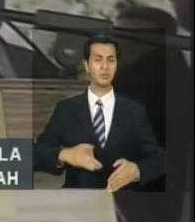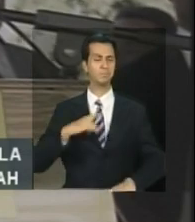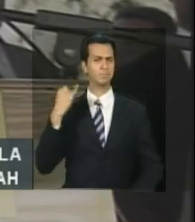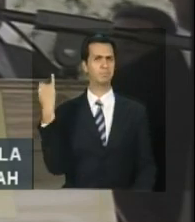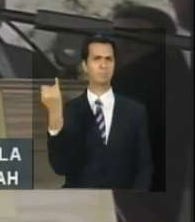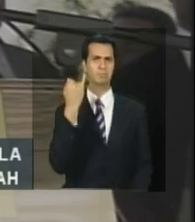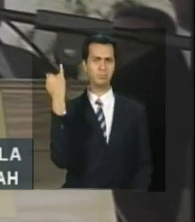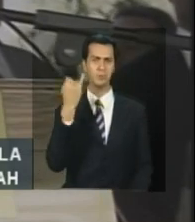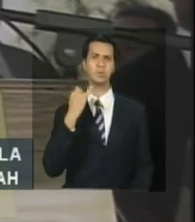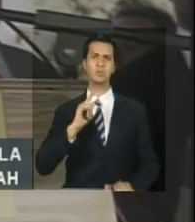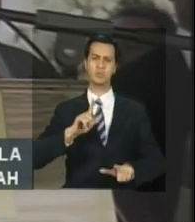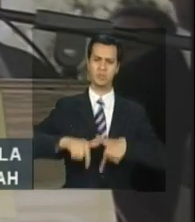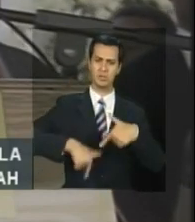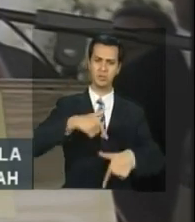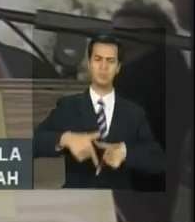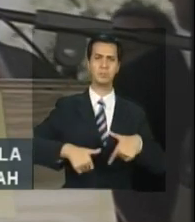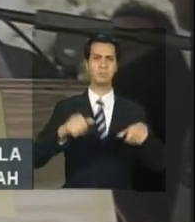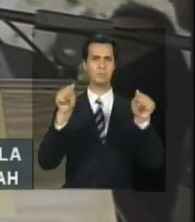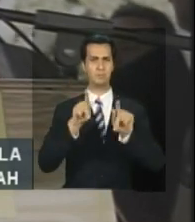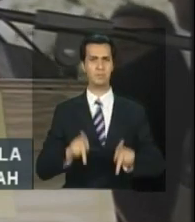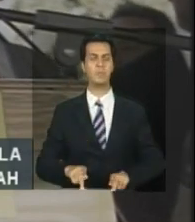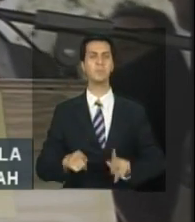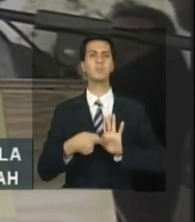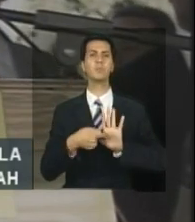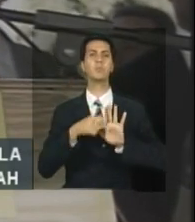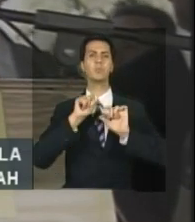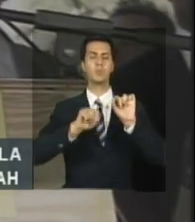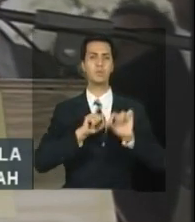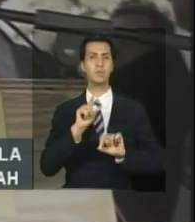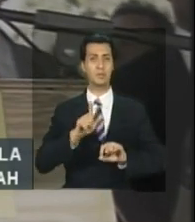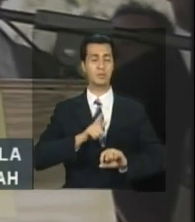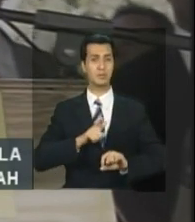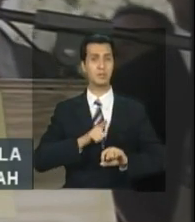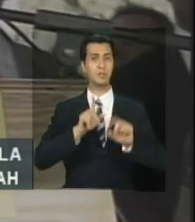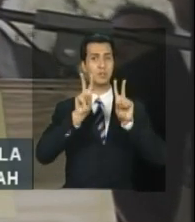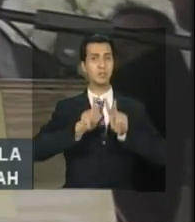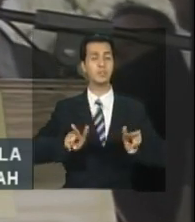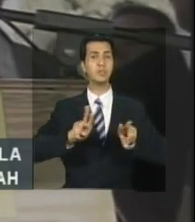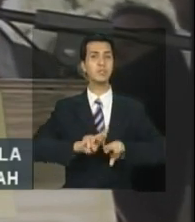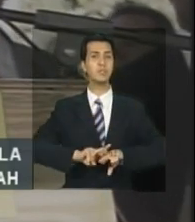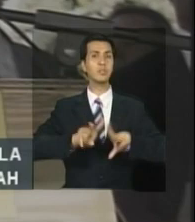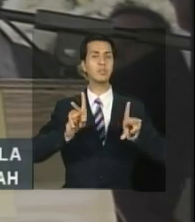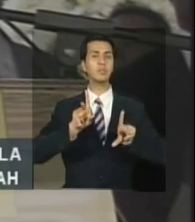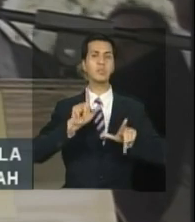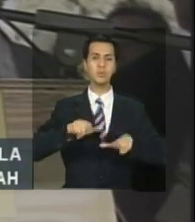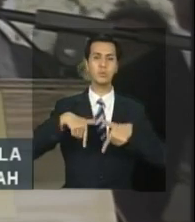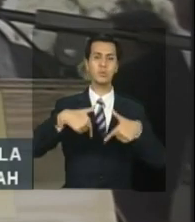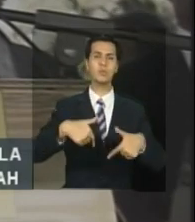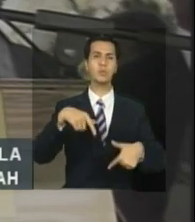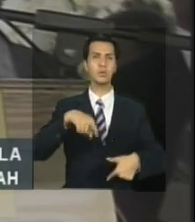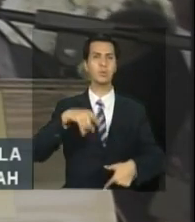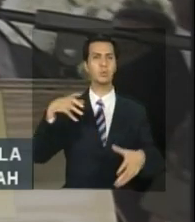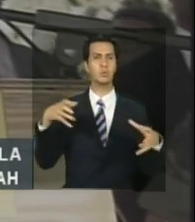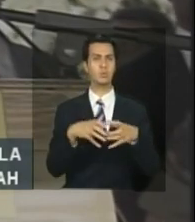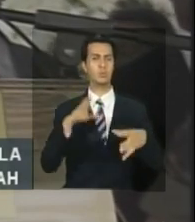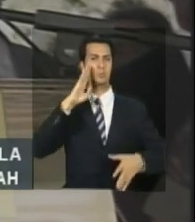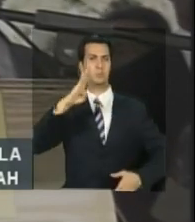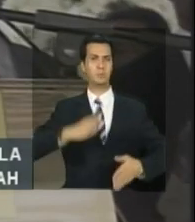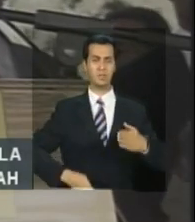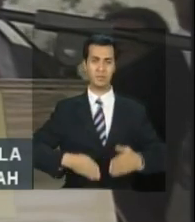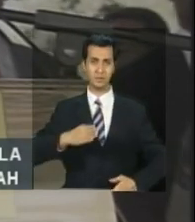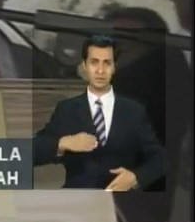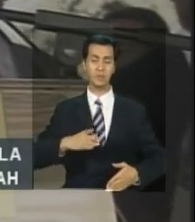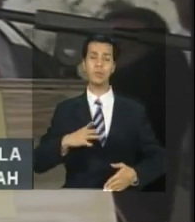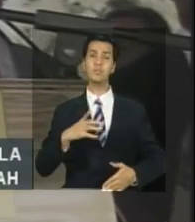ação pacificadora, ilustram a dimensão ampliada da presença e da atuação militar brasileira no